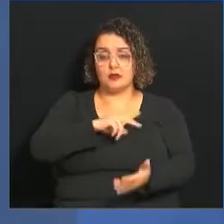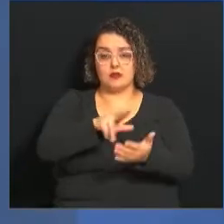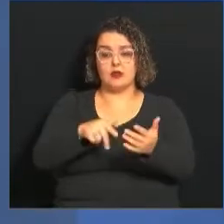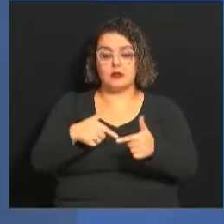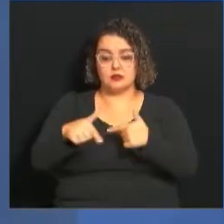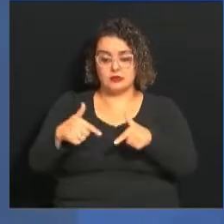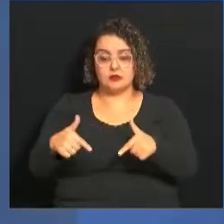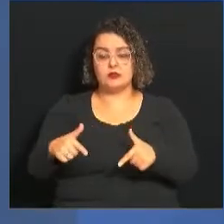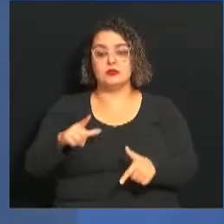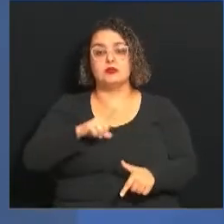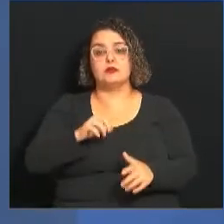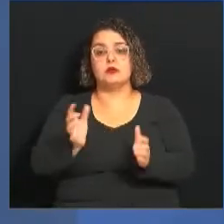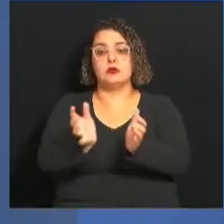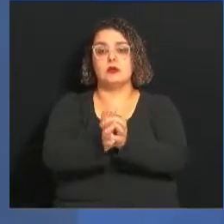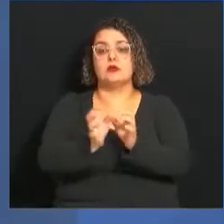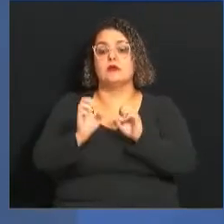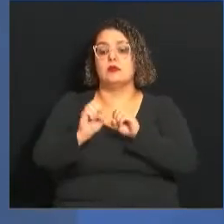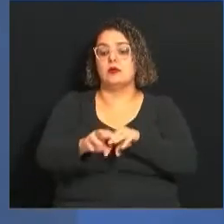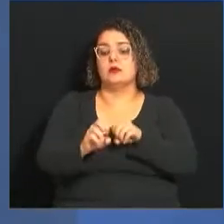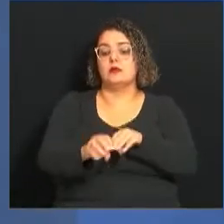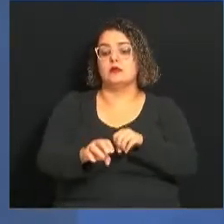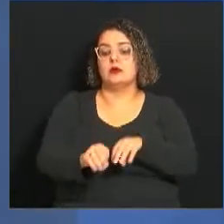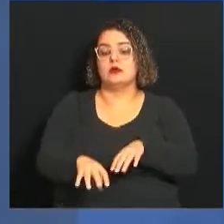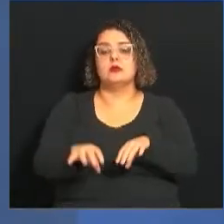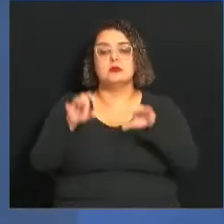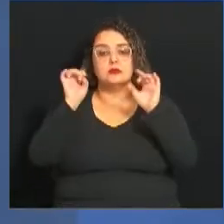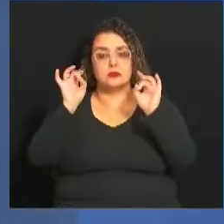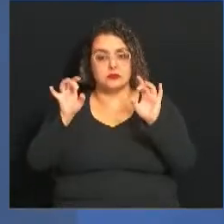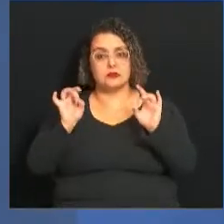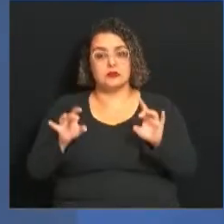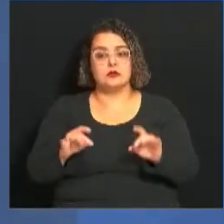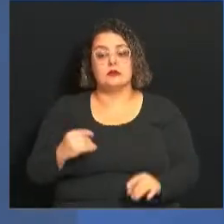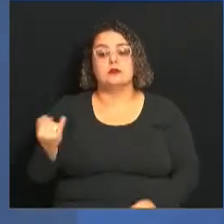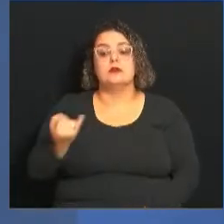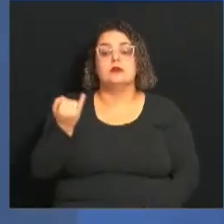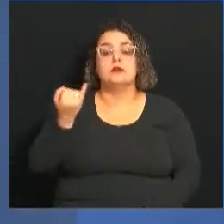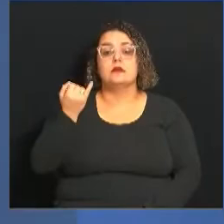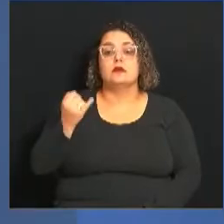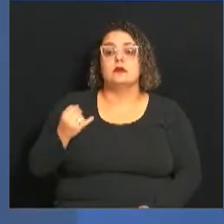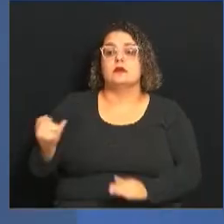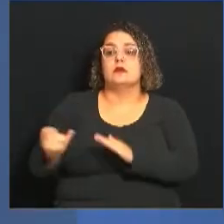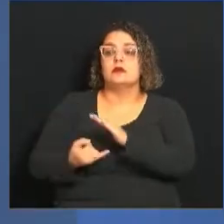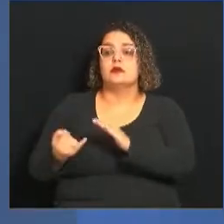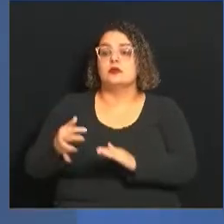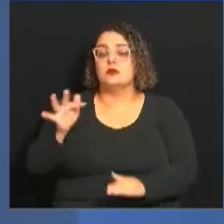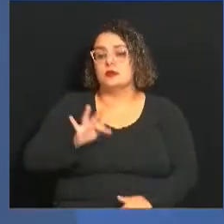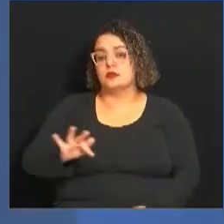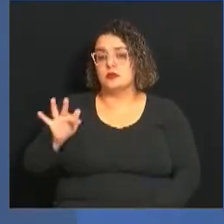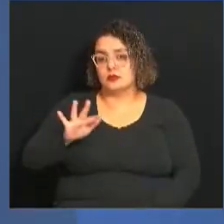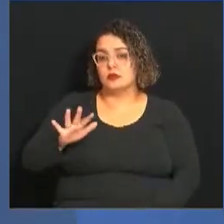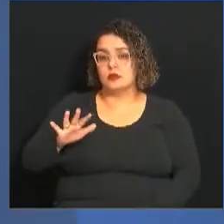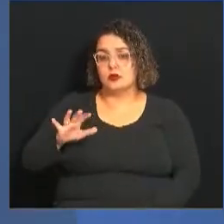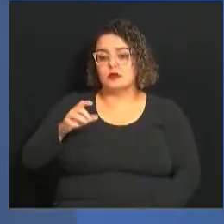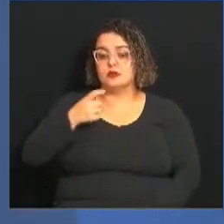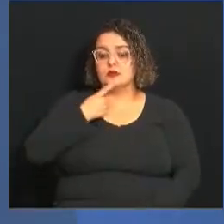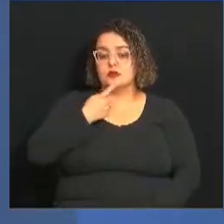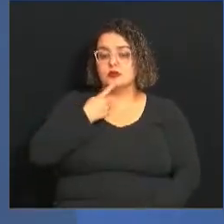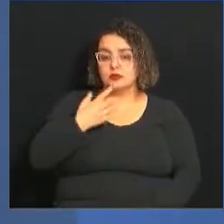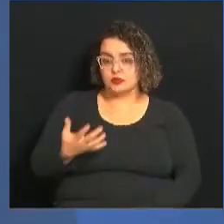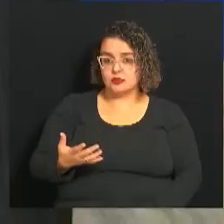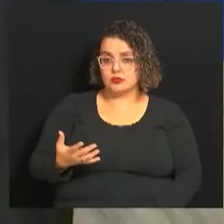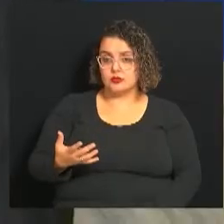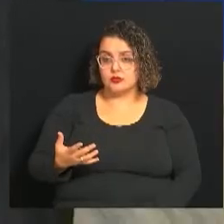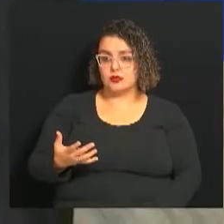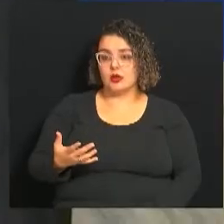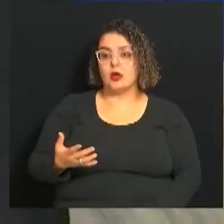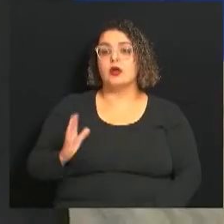a Comissão Especial de Estudos que analisou a importância do Instituto Federal de São Paulo, Campus Campinas. A gente já